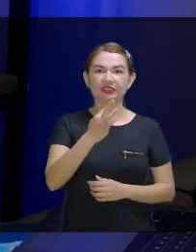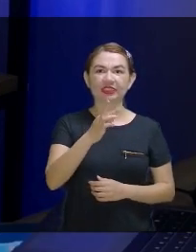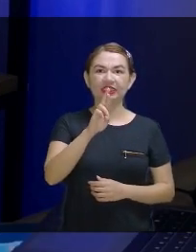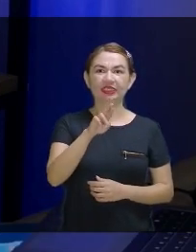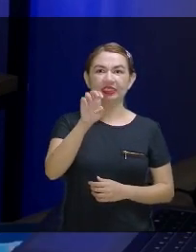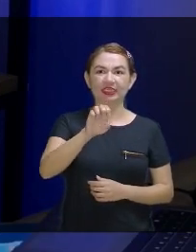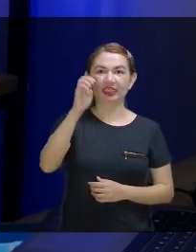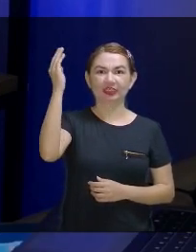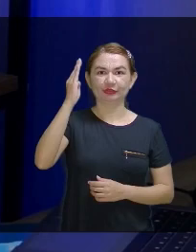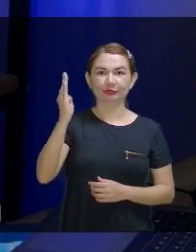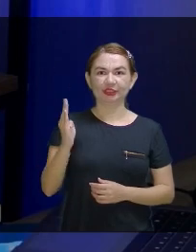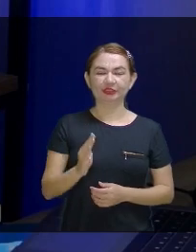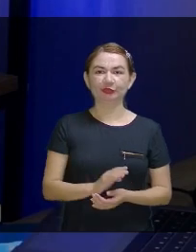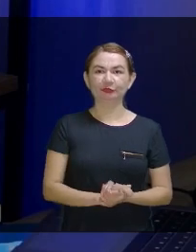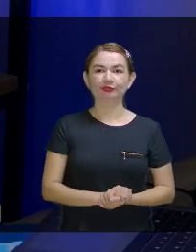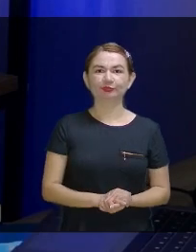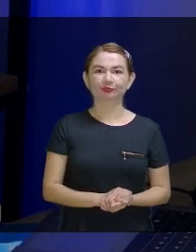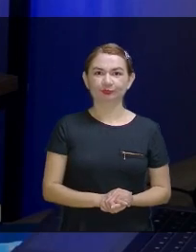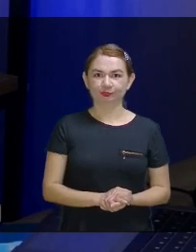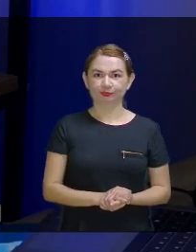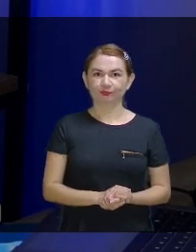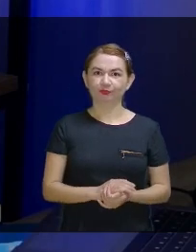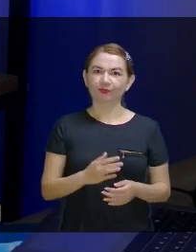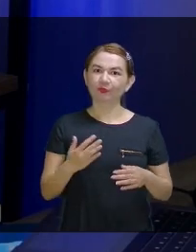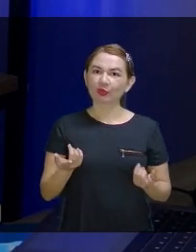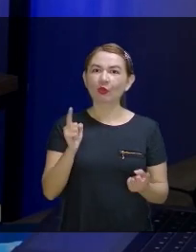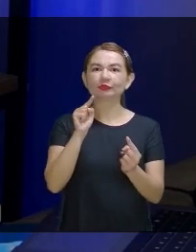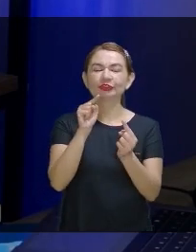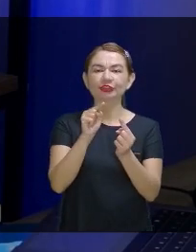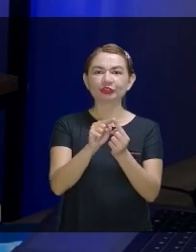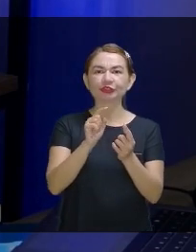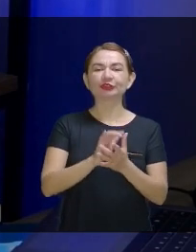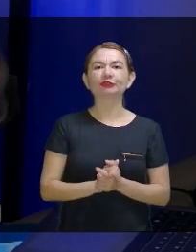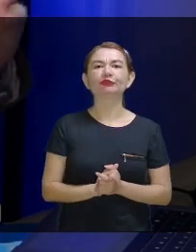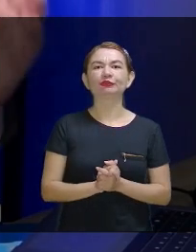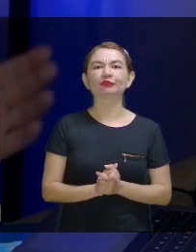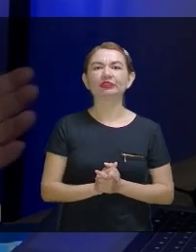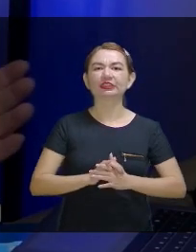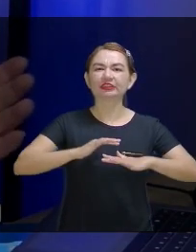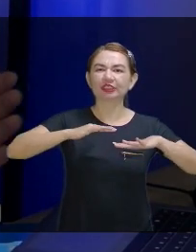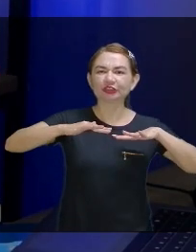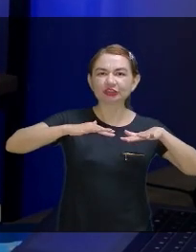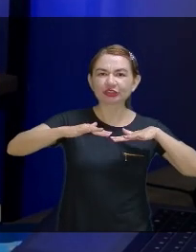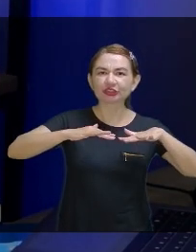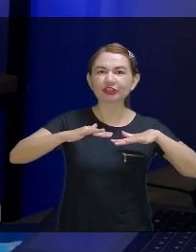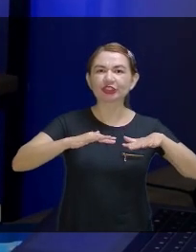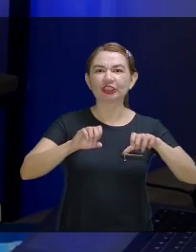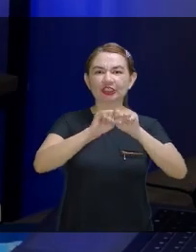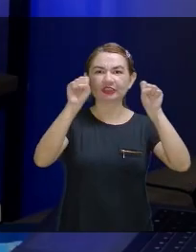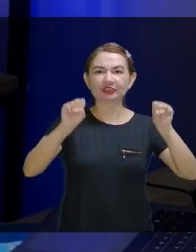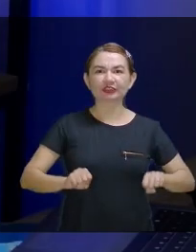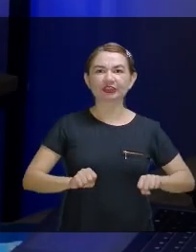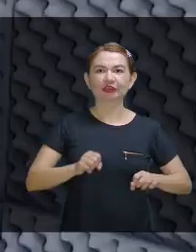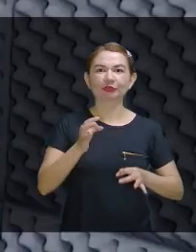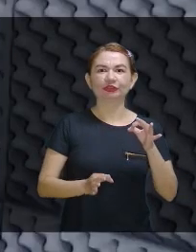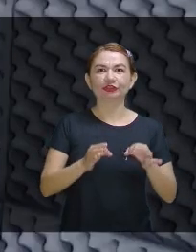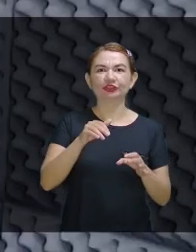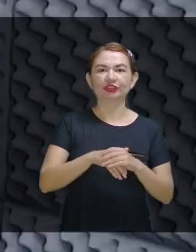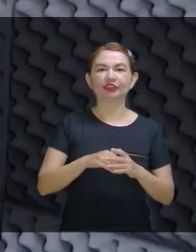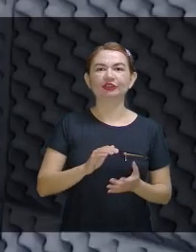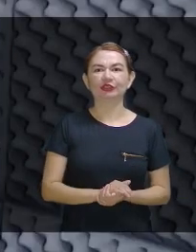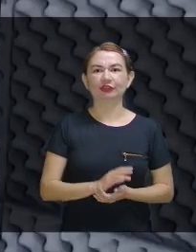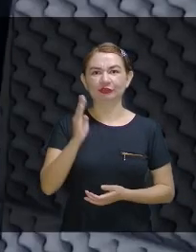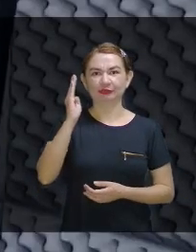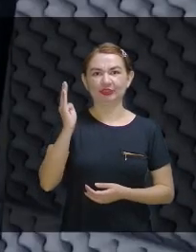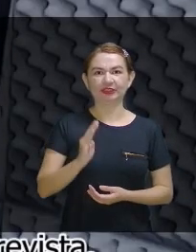Brasil, COPTREL. Qual que é o papel desse colegiado nessa dinâmica do sistema de justiça eleitoral do país? Pois não,